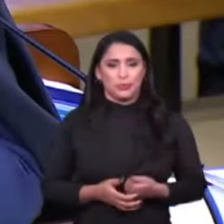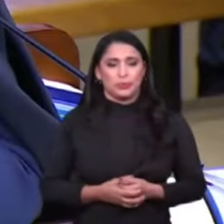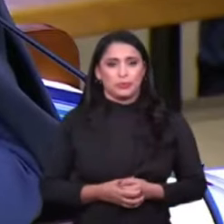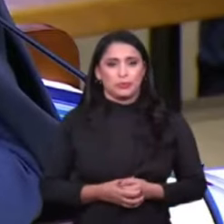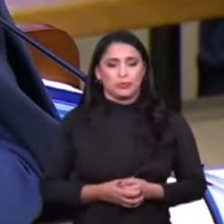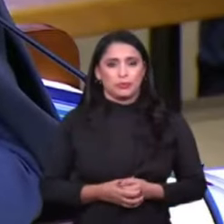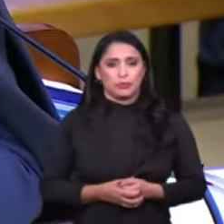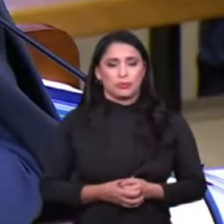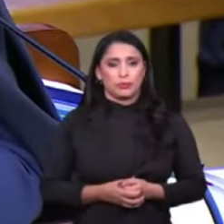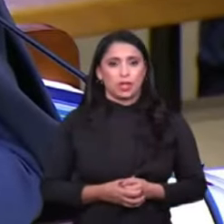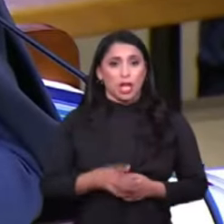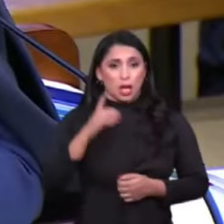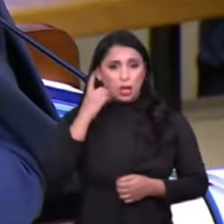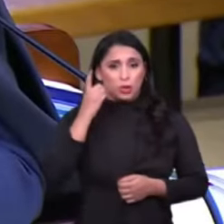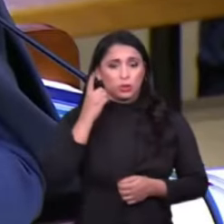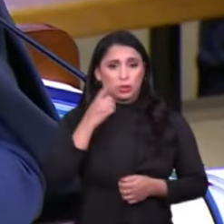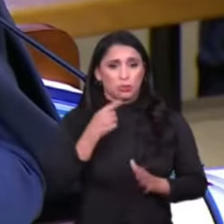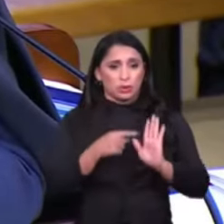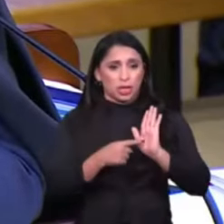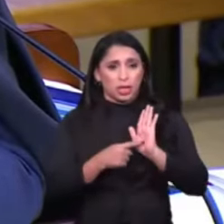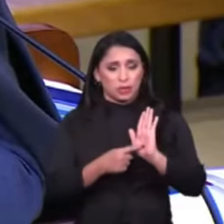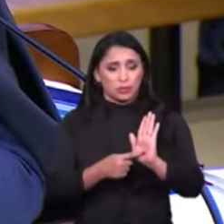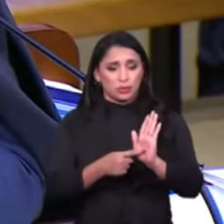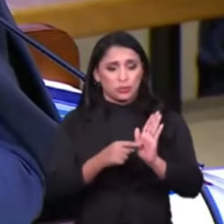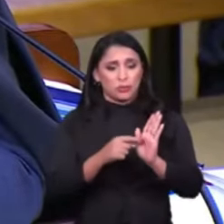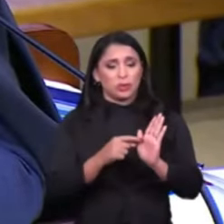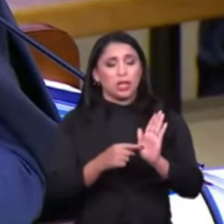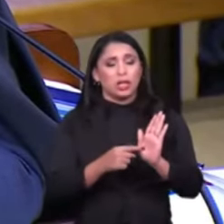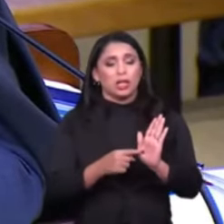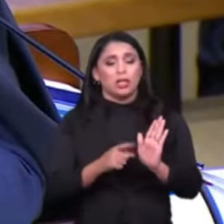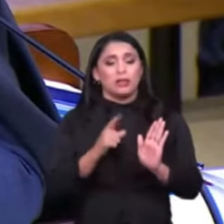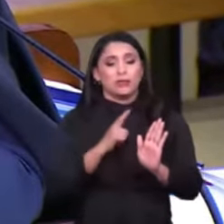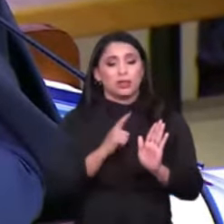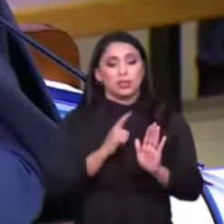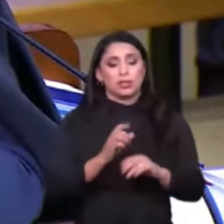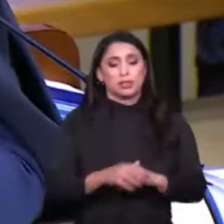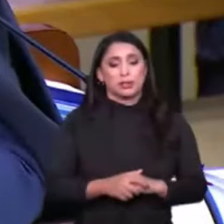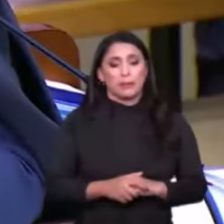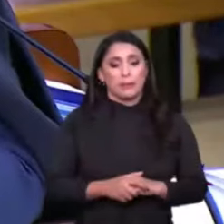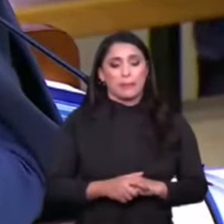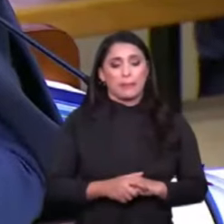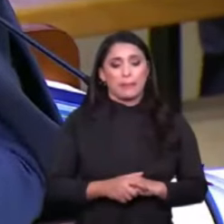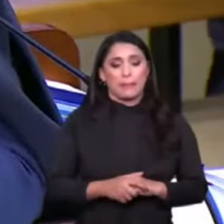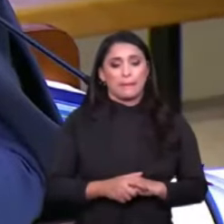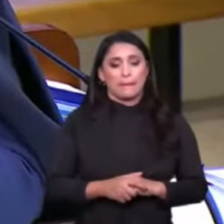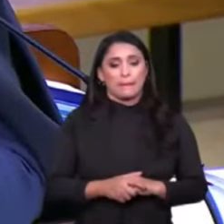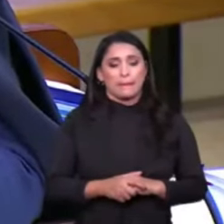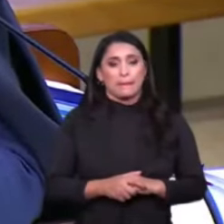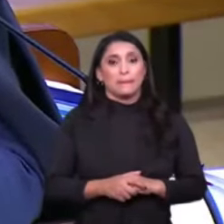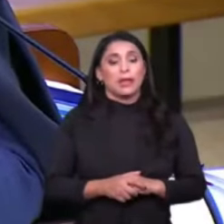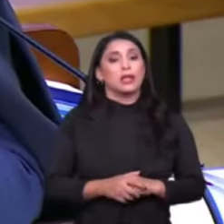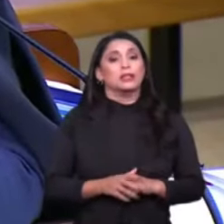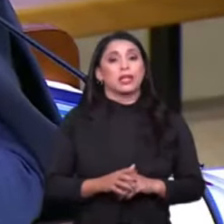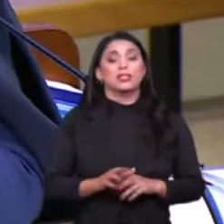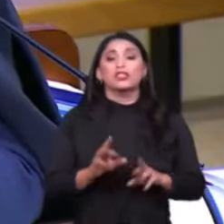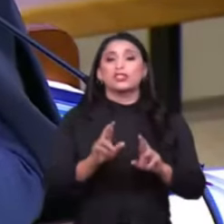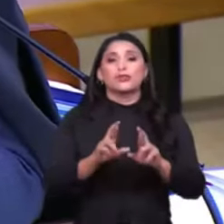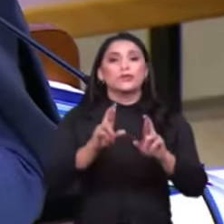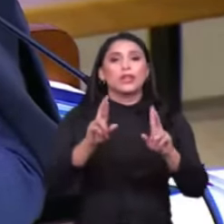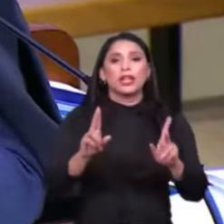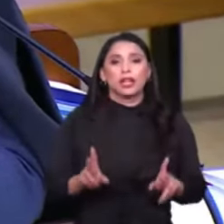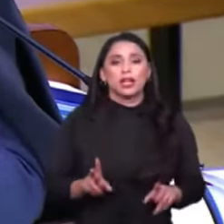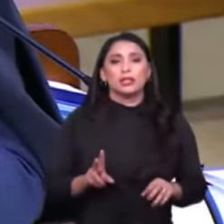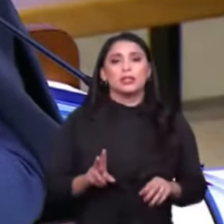Ele diz, nesse sentido, nos procuramos no substitutivo separar usuário ou dependente